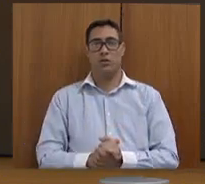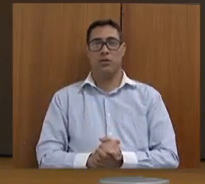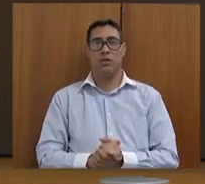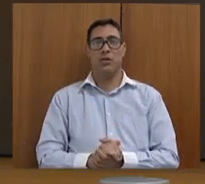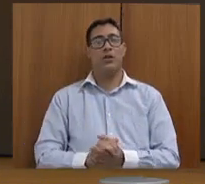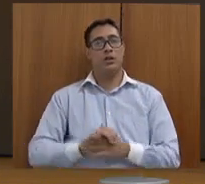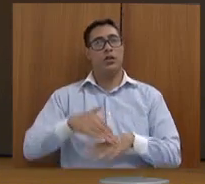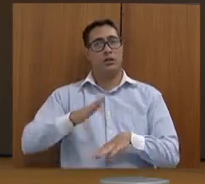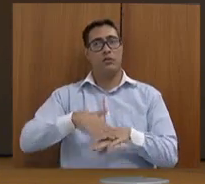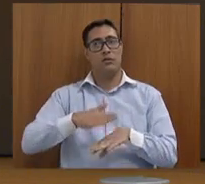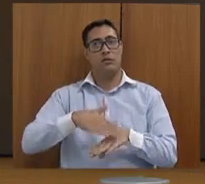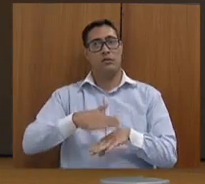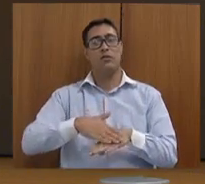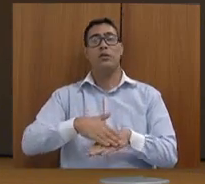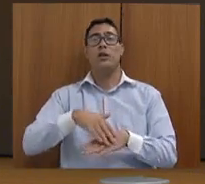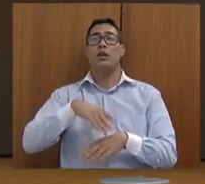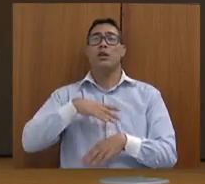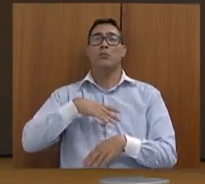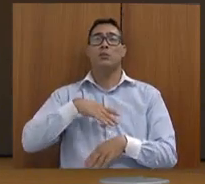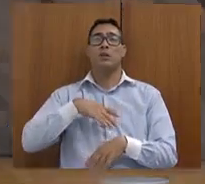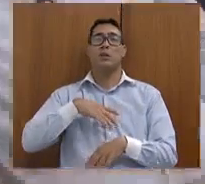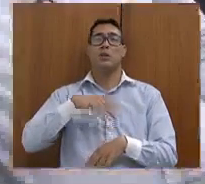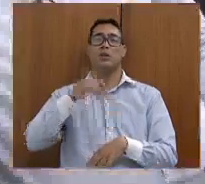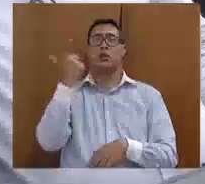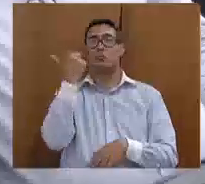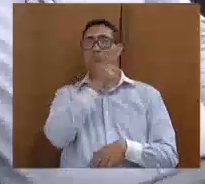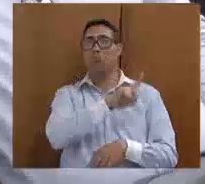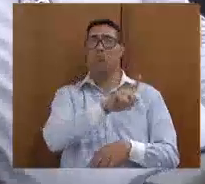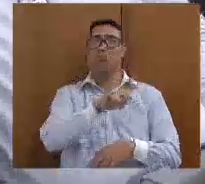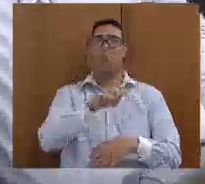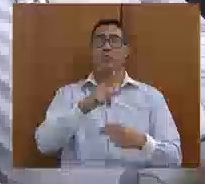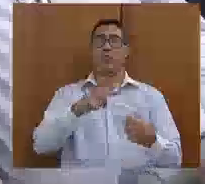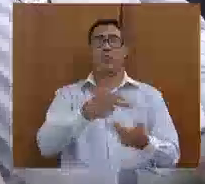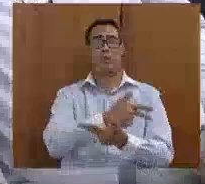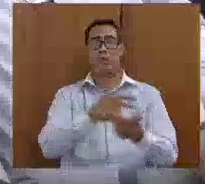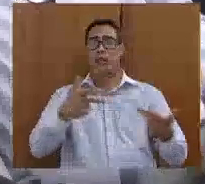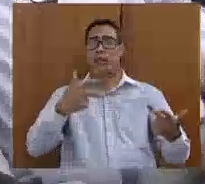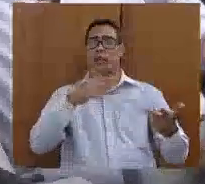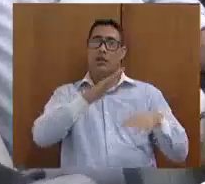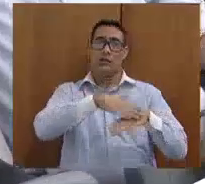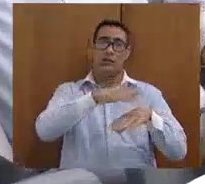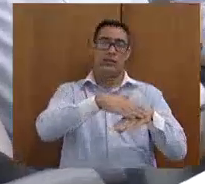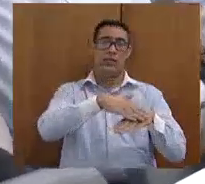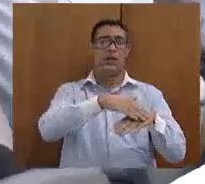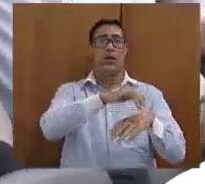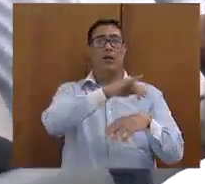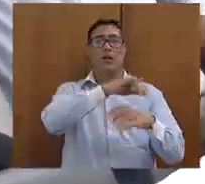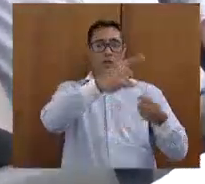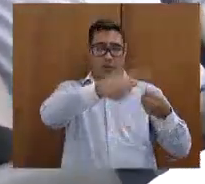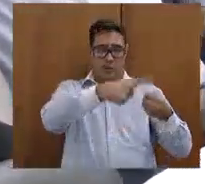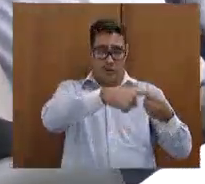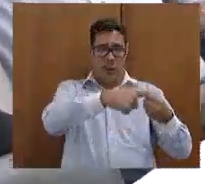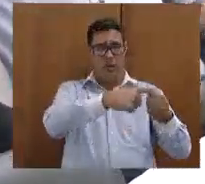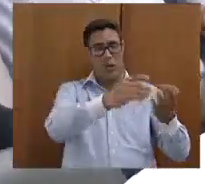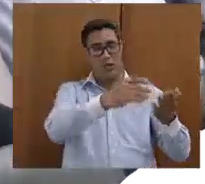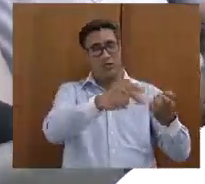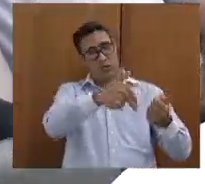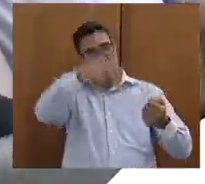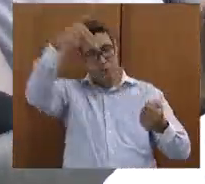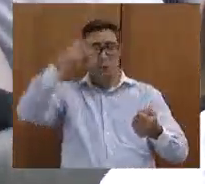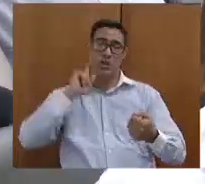que está dando vazão a esse grande Anseio da divisa do Jequitinhonha com norte de Minas e fazendo lá